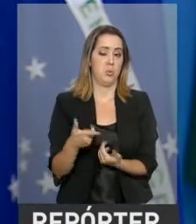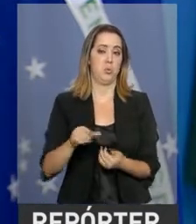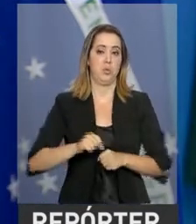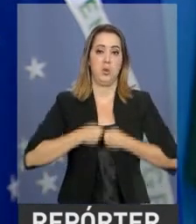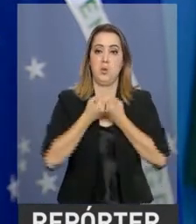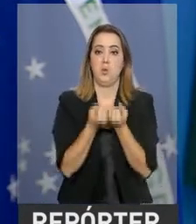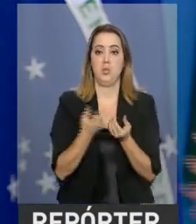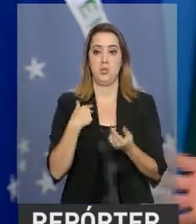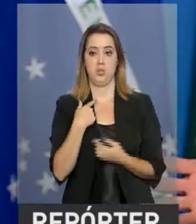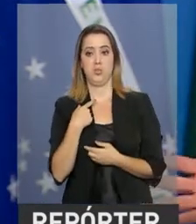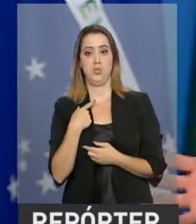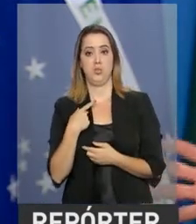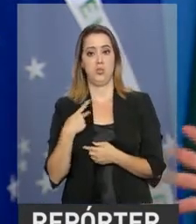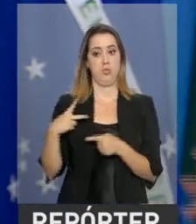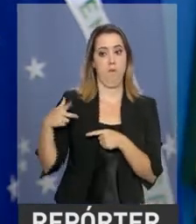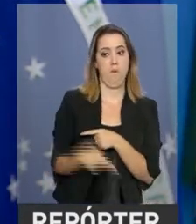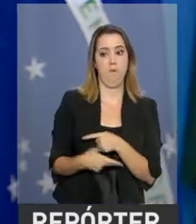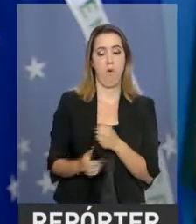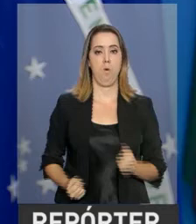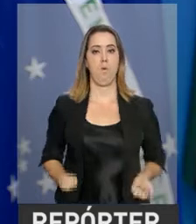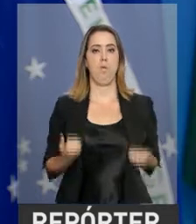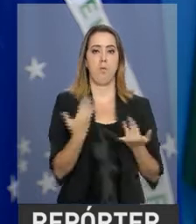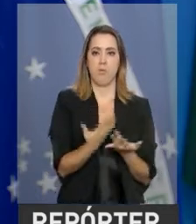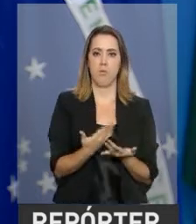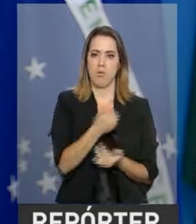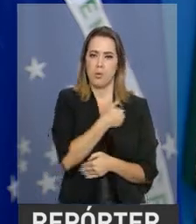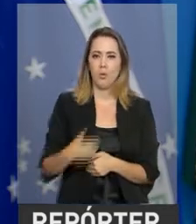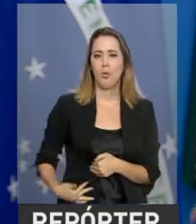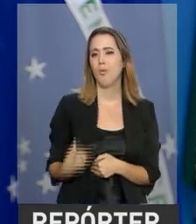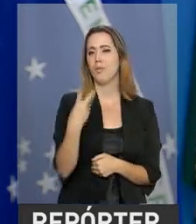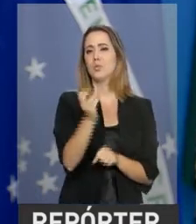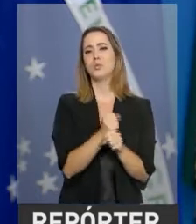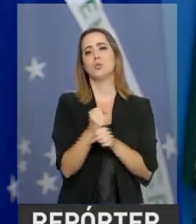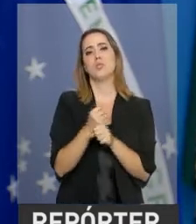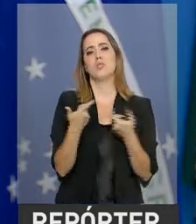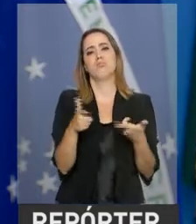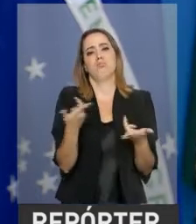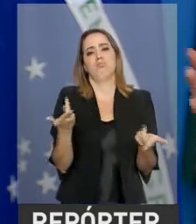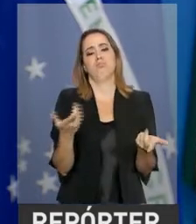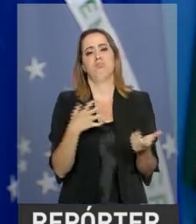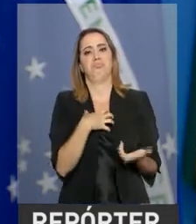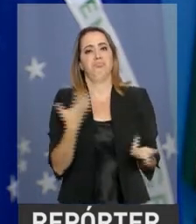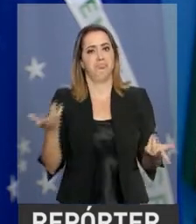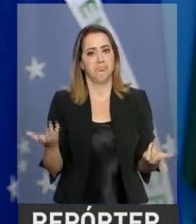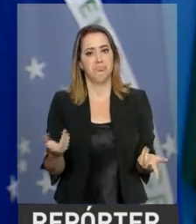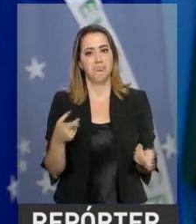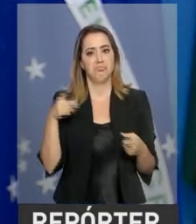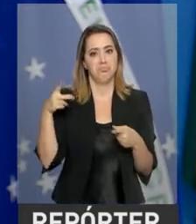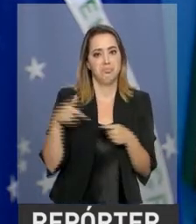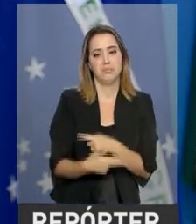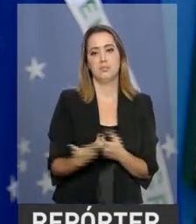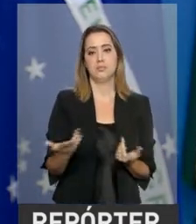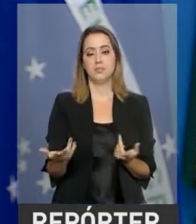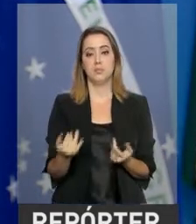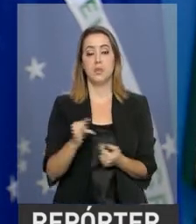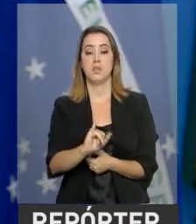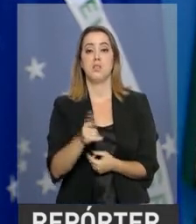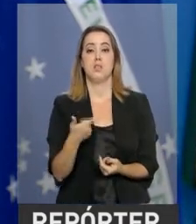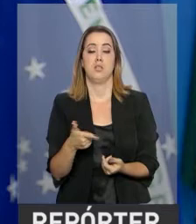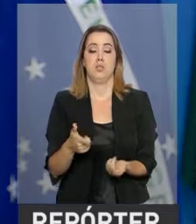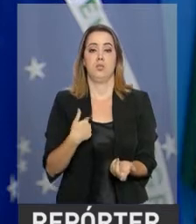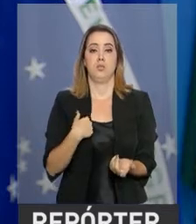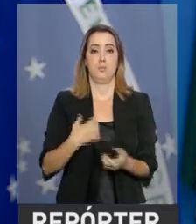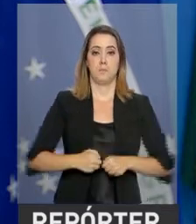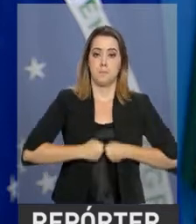no governo de dois anos e pouco nenhum sentido teria essa restrição se não tivermos